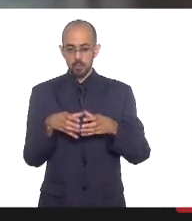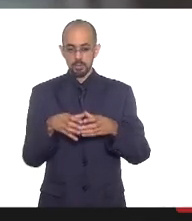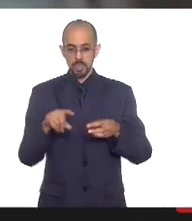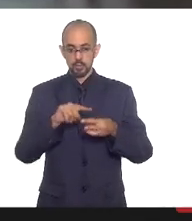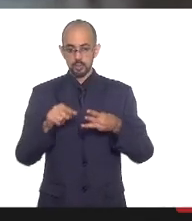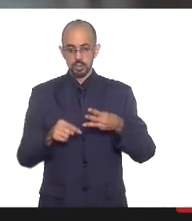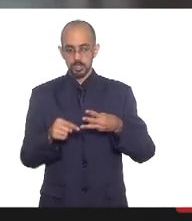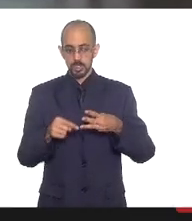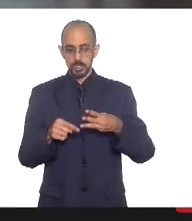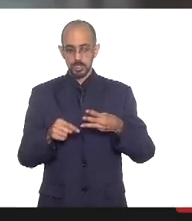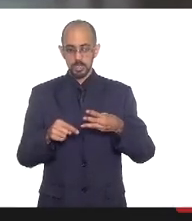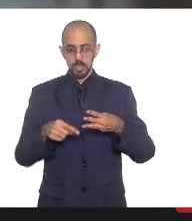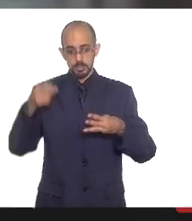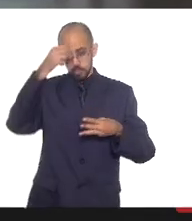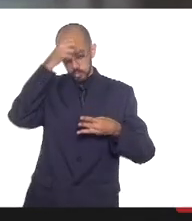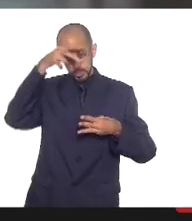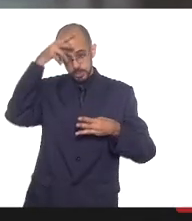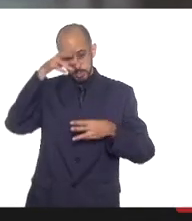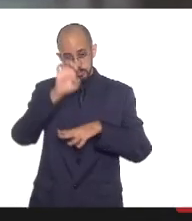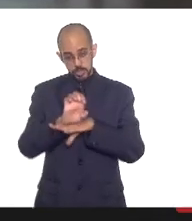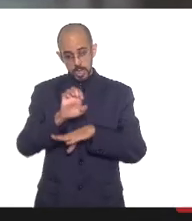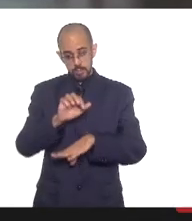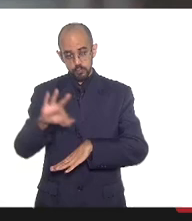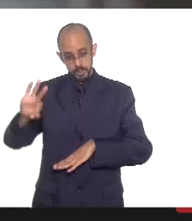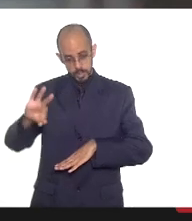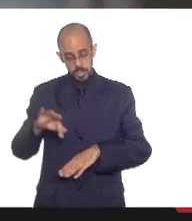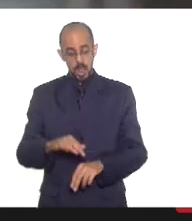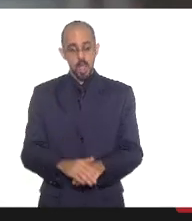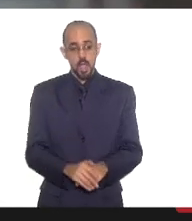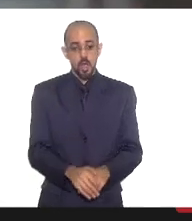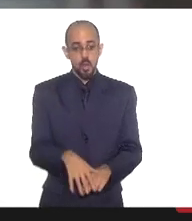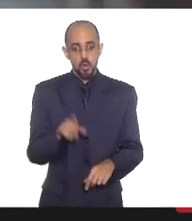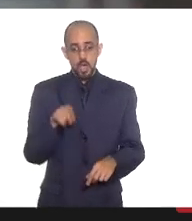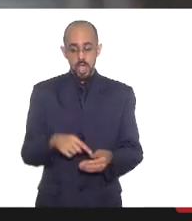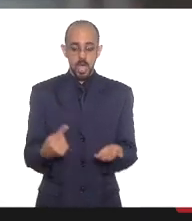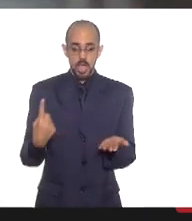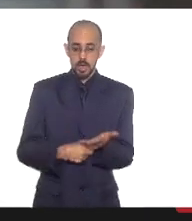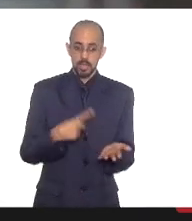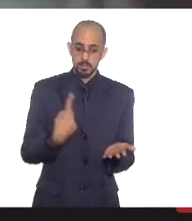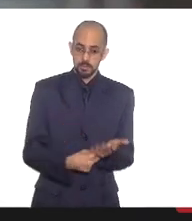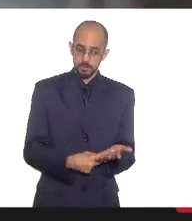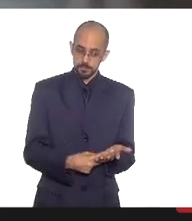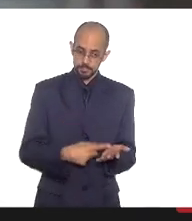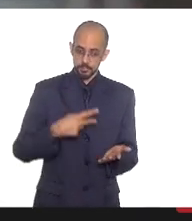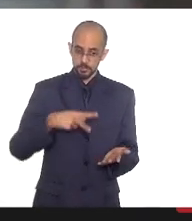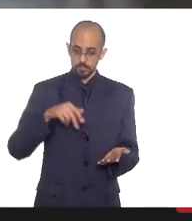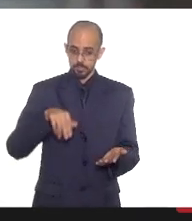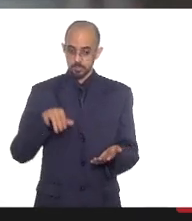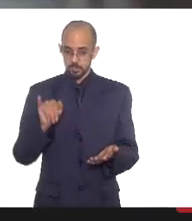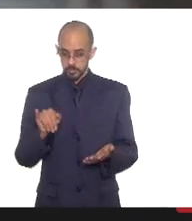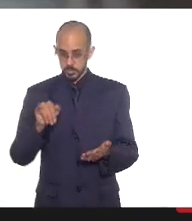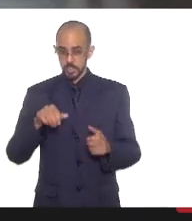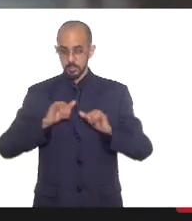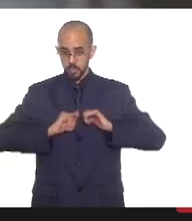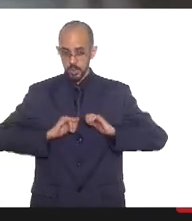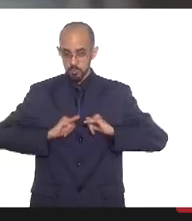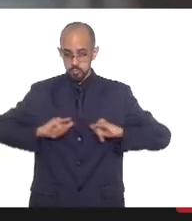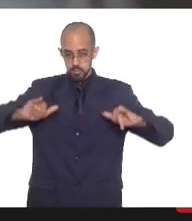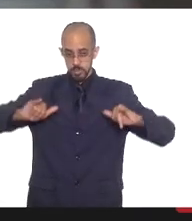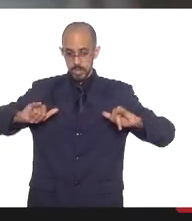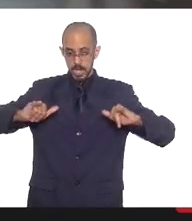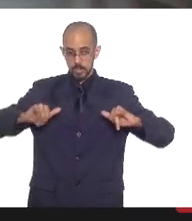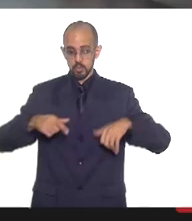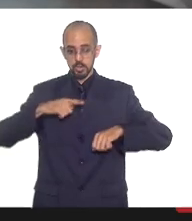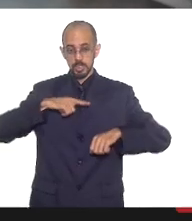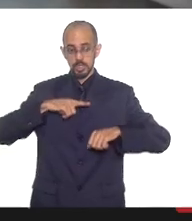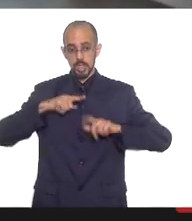estabelecimento de um calendário único qual a definição mapa que passam na divulgação foi publicada e que